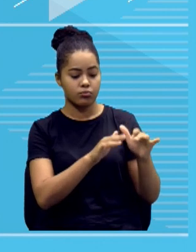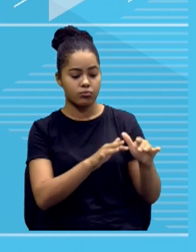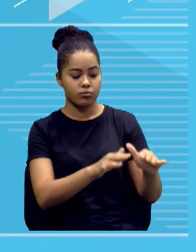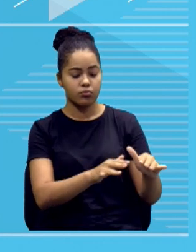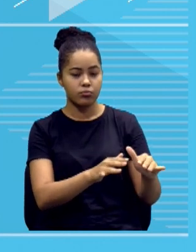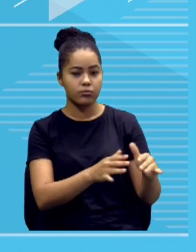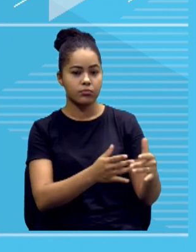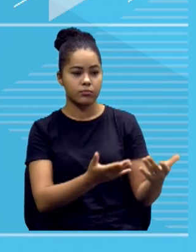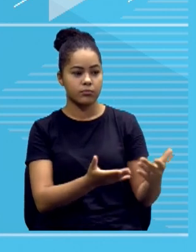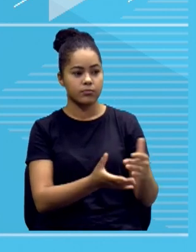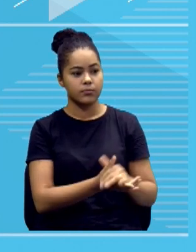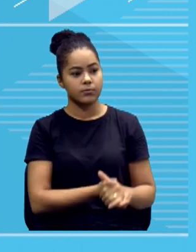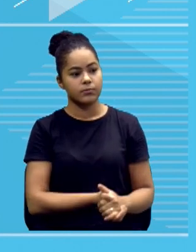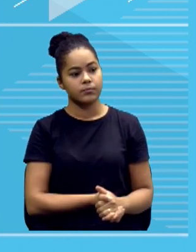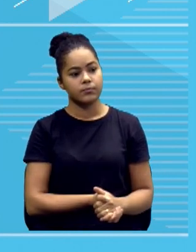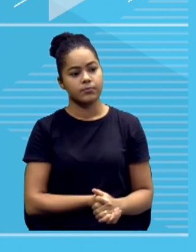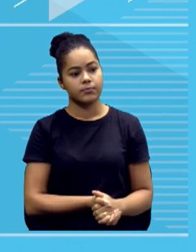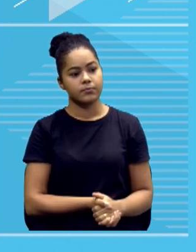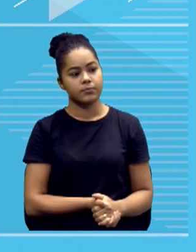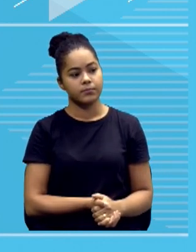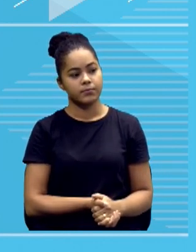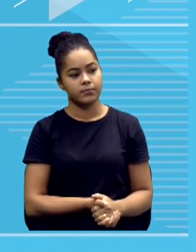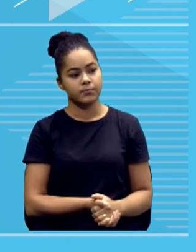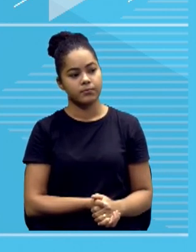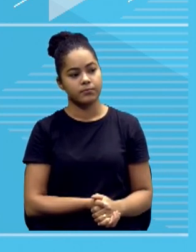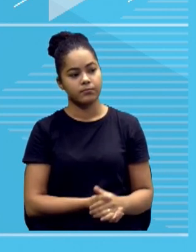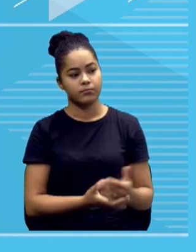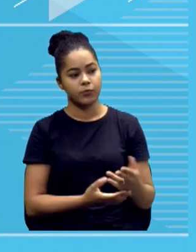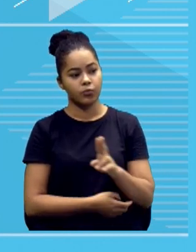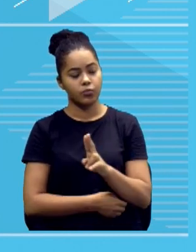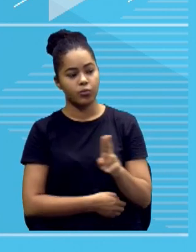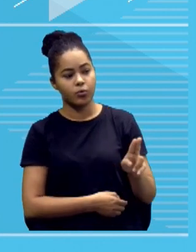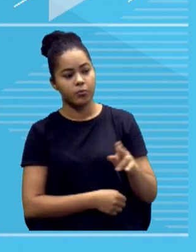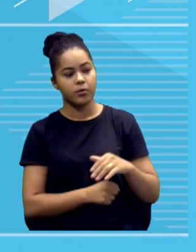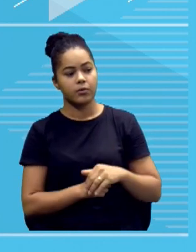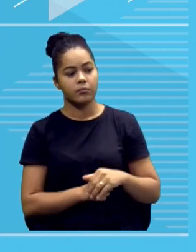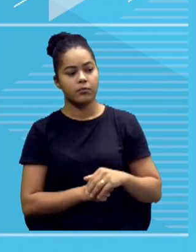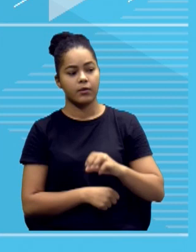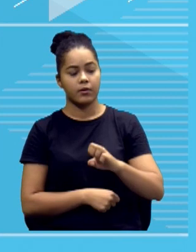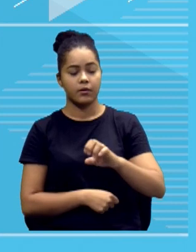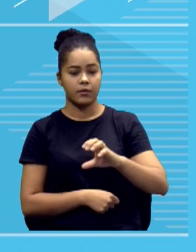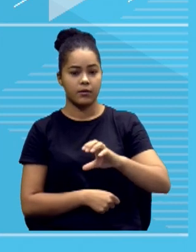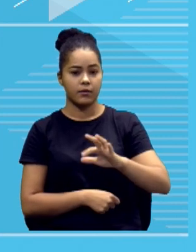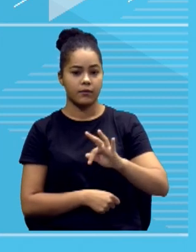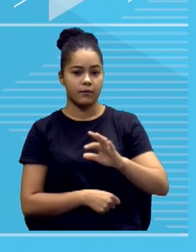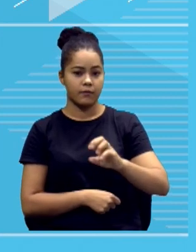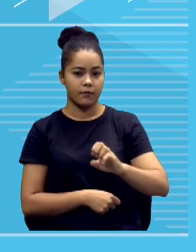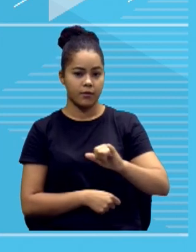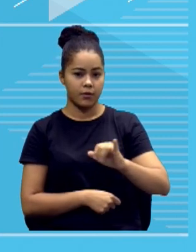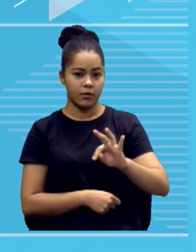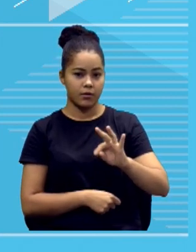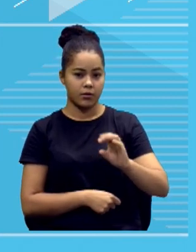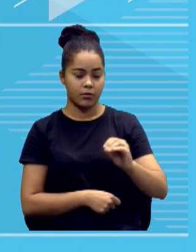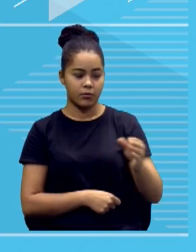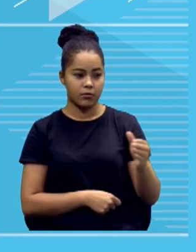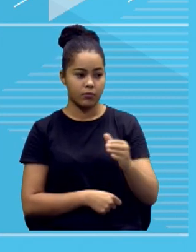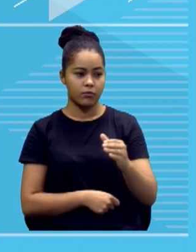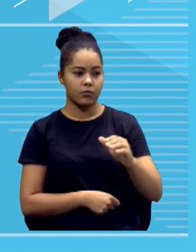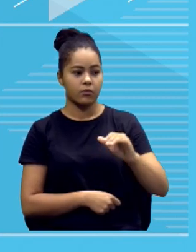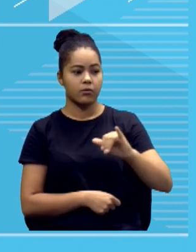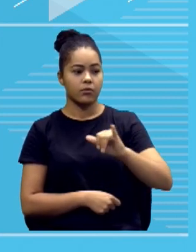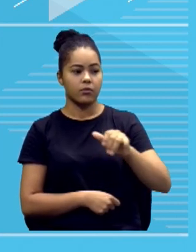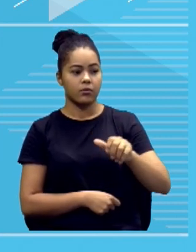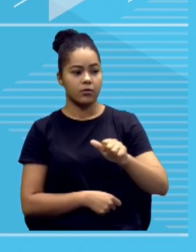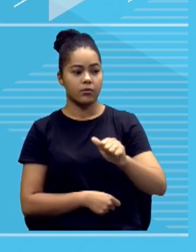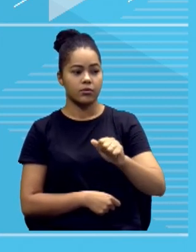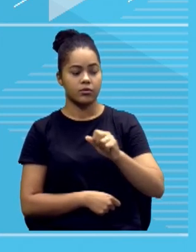em seu interior. Esse fenômeno é chamado de efeito Joule. Acabou de comentar. Ocorre porque os